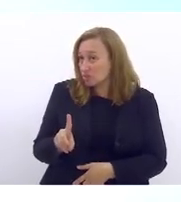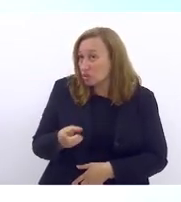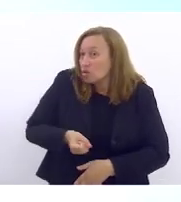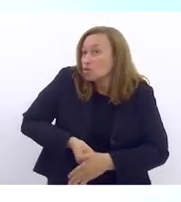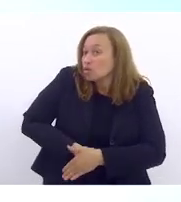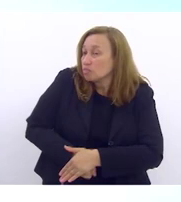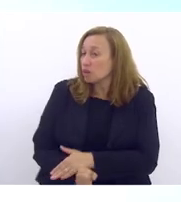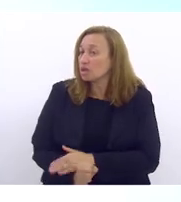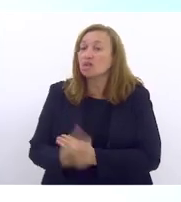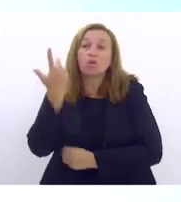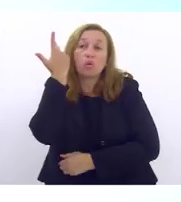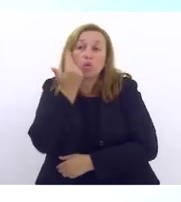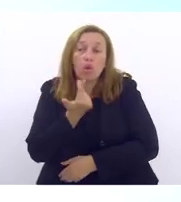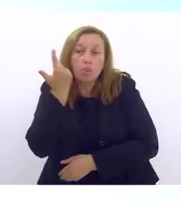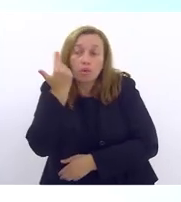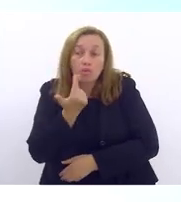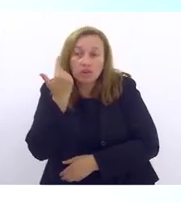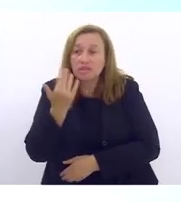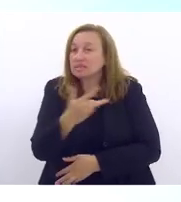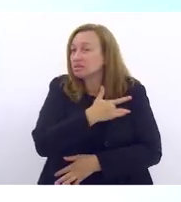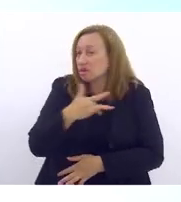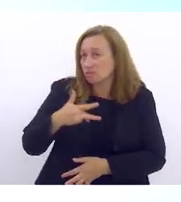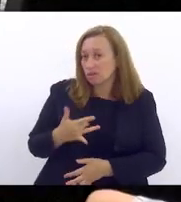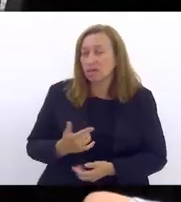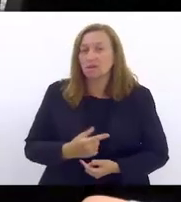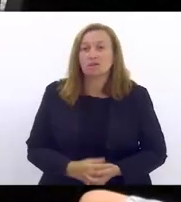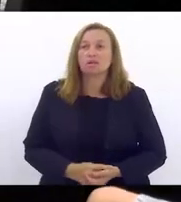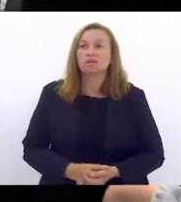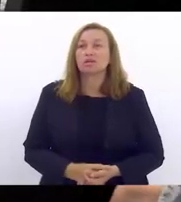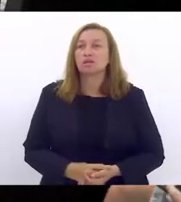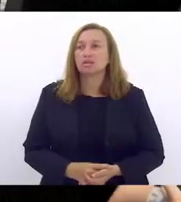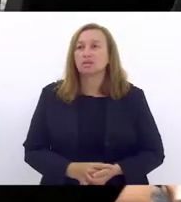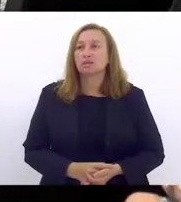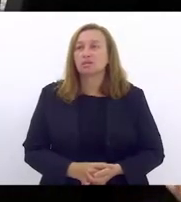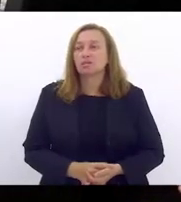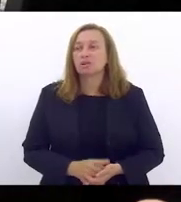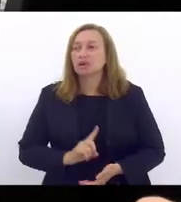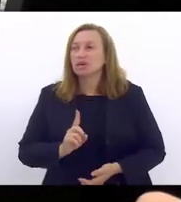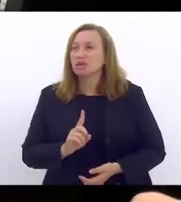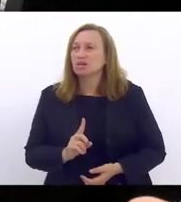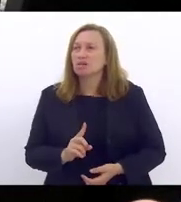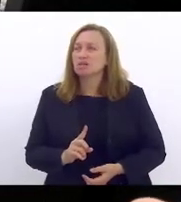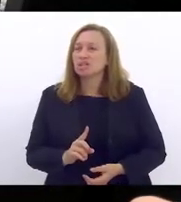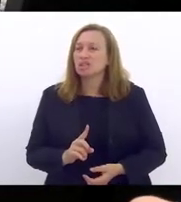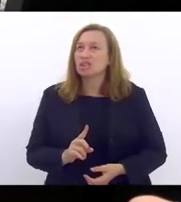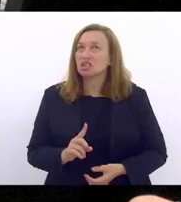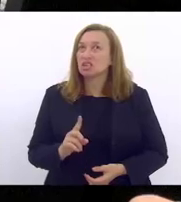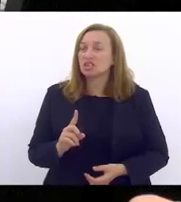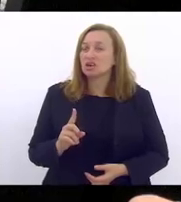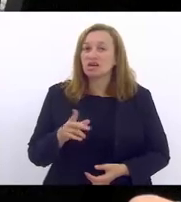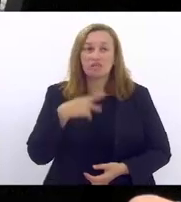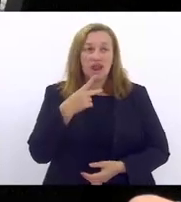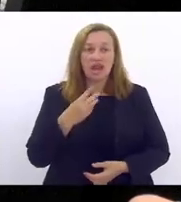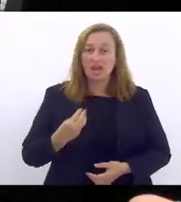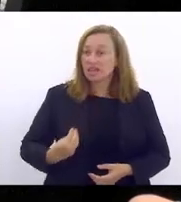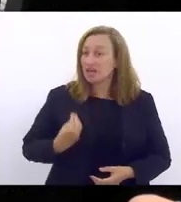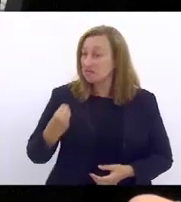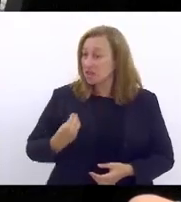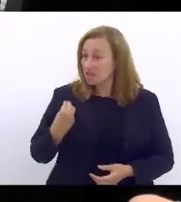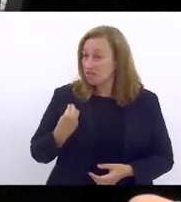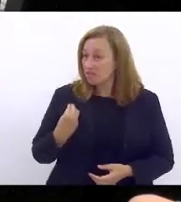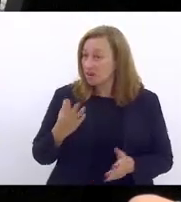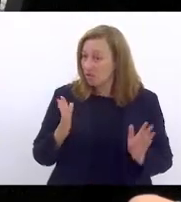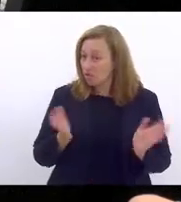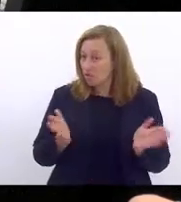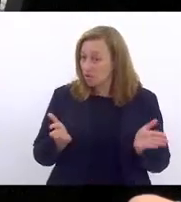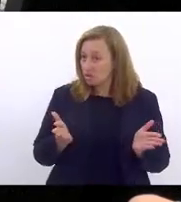dignamente, humanamente, saudavelmente, para que não seja um elogio sair viva da maternidade. Para